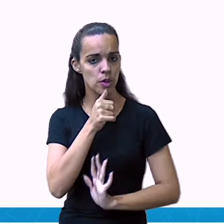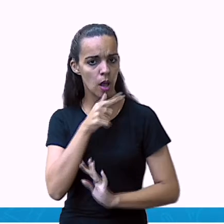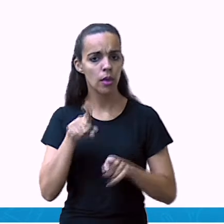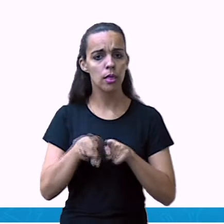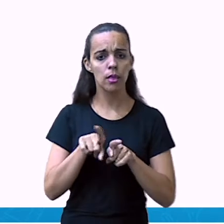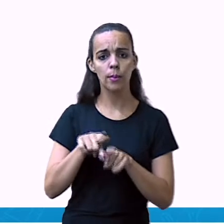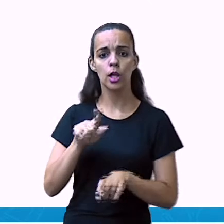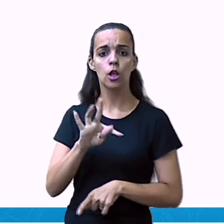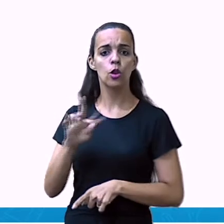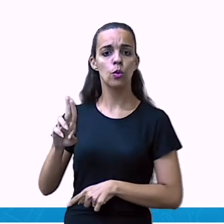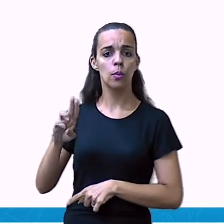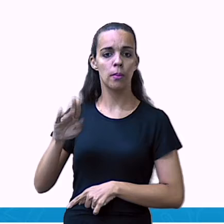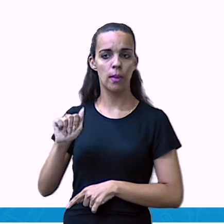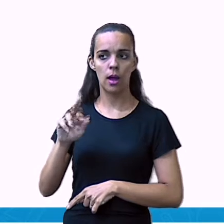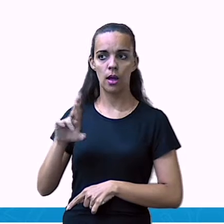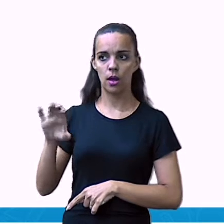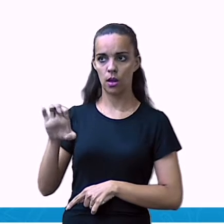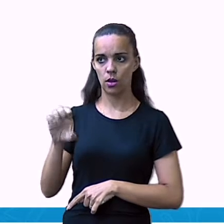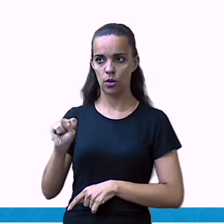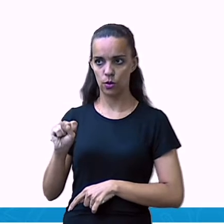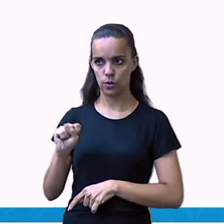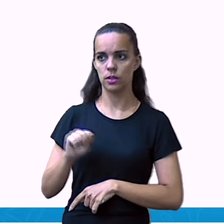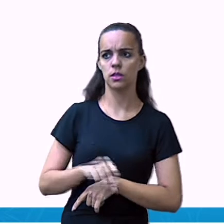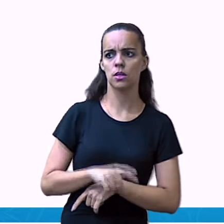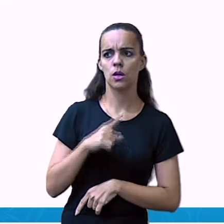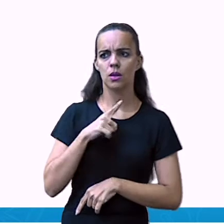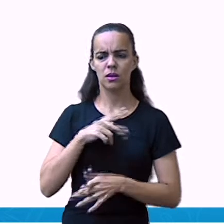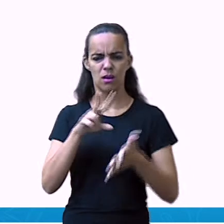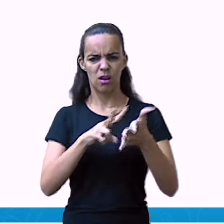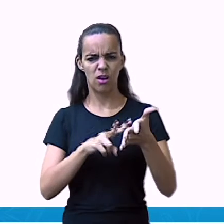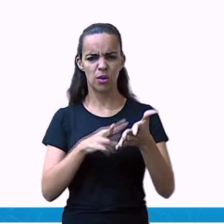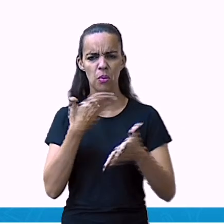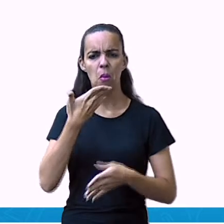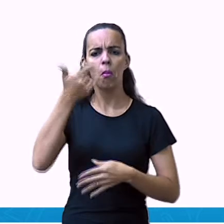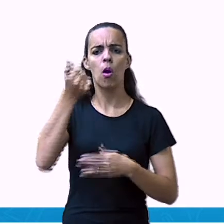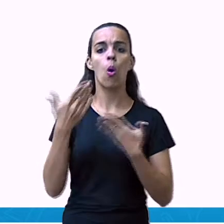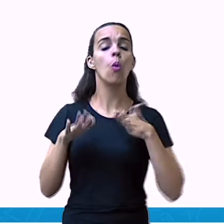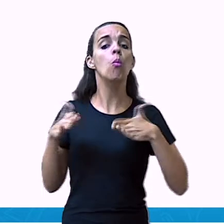qual desses dois textos a leitura ficou melhor?